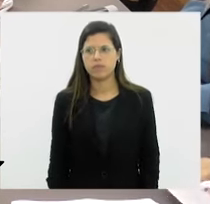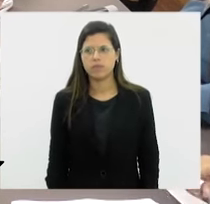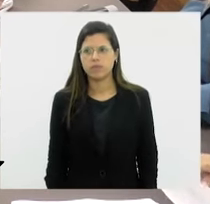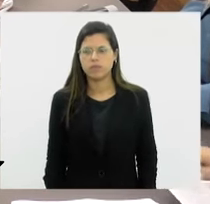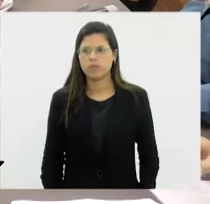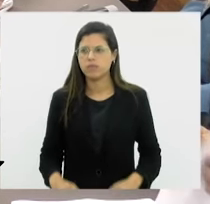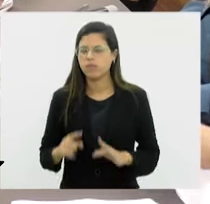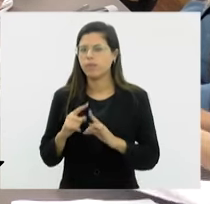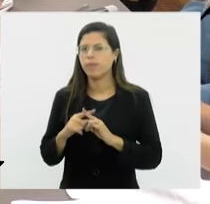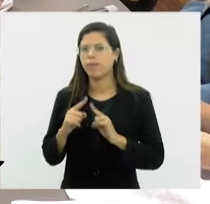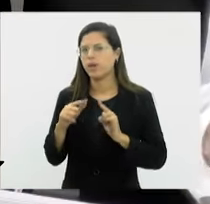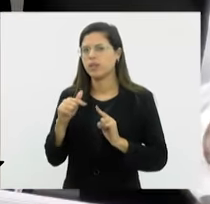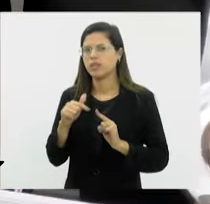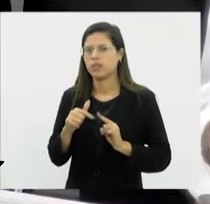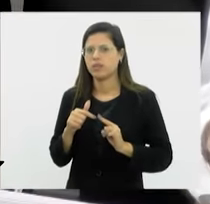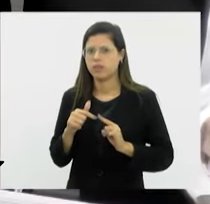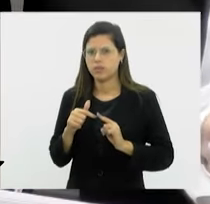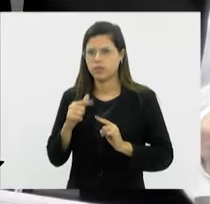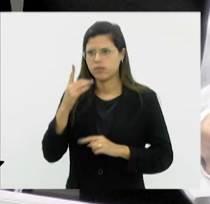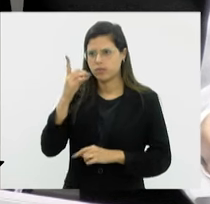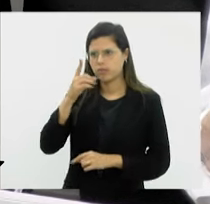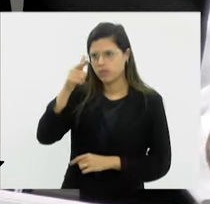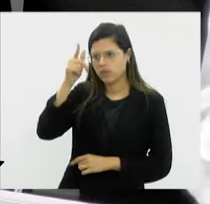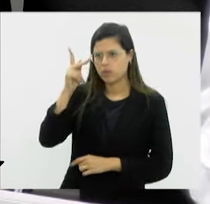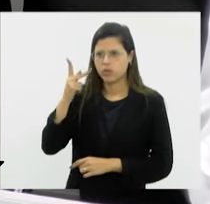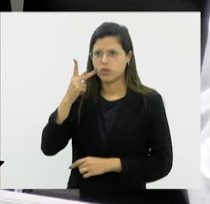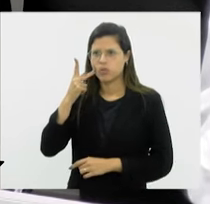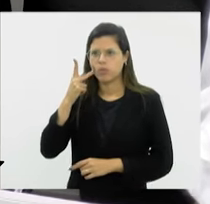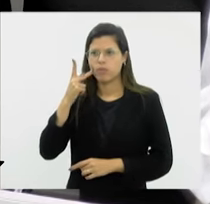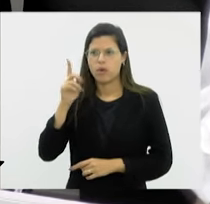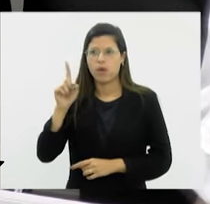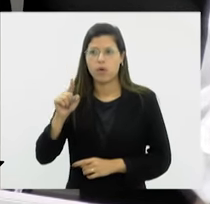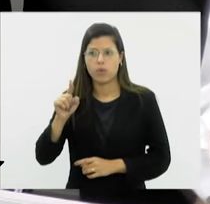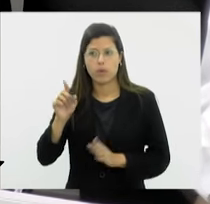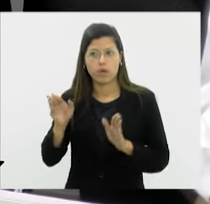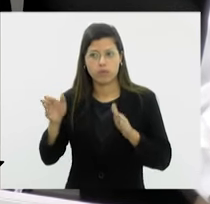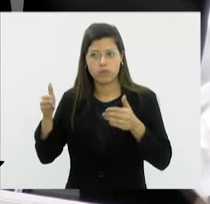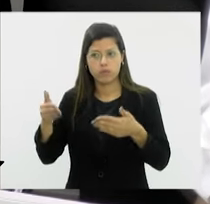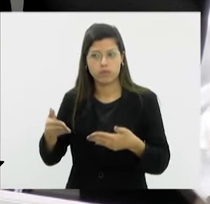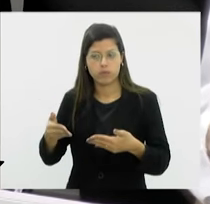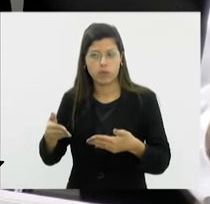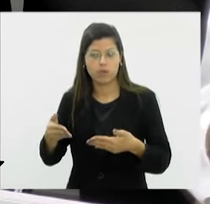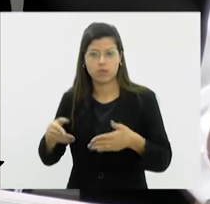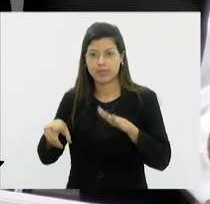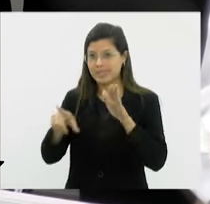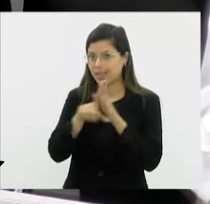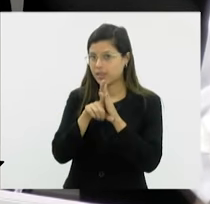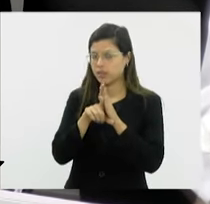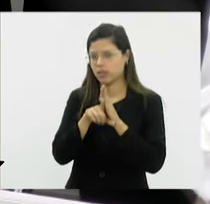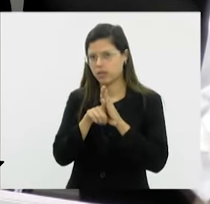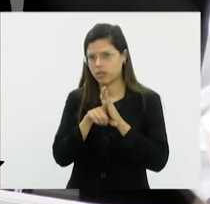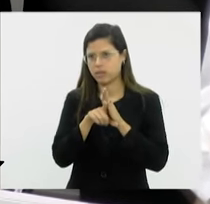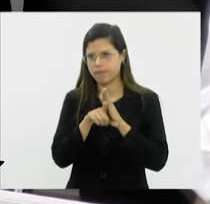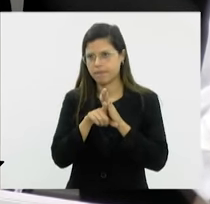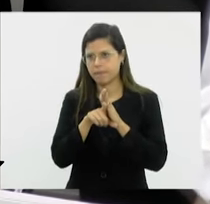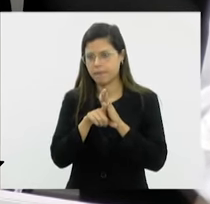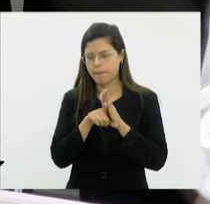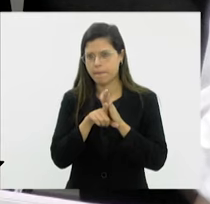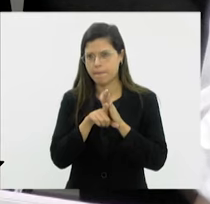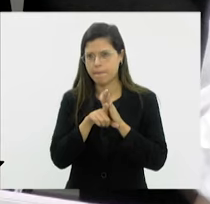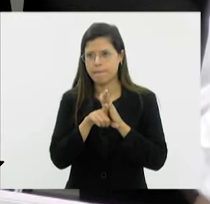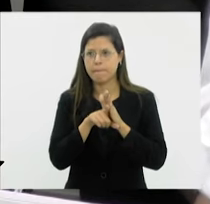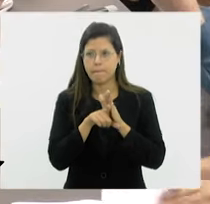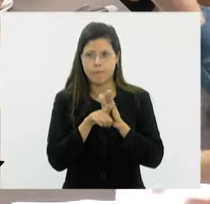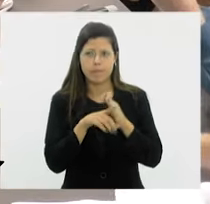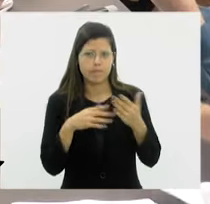Mas aí, aqui, deputado Luiz Paulo, é para finalidades específicas desta lei. Sim, mas são desastres